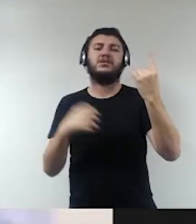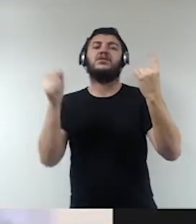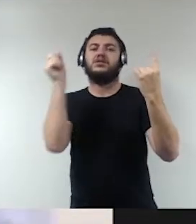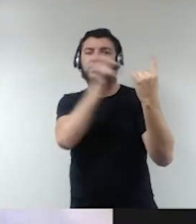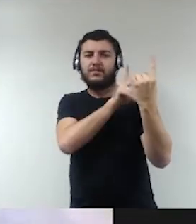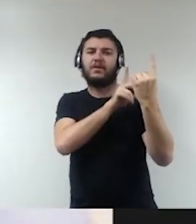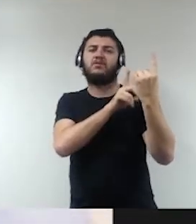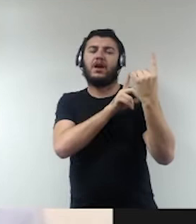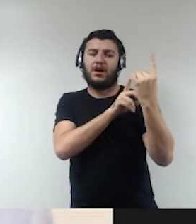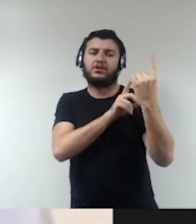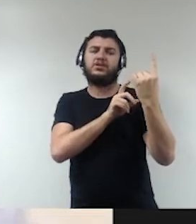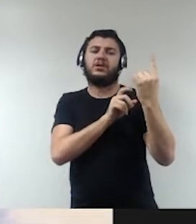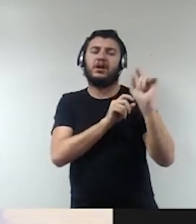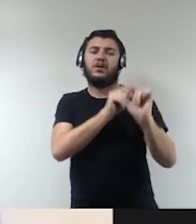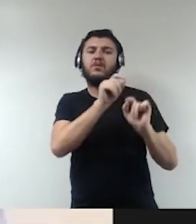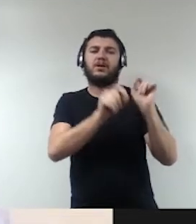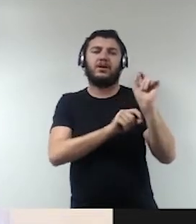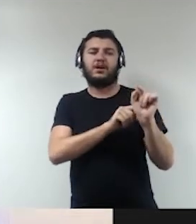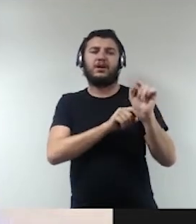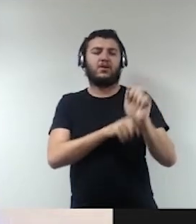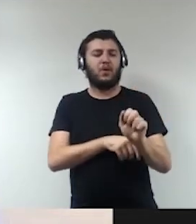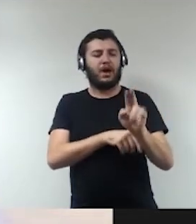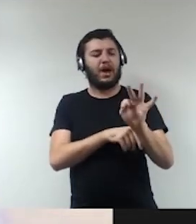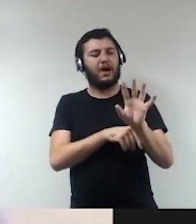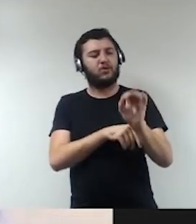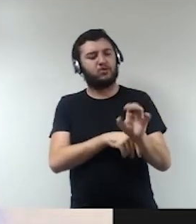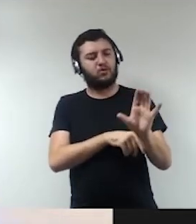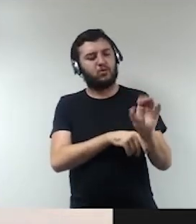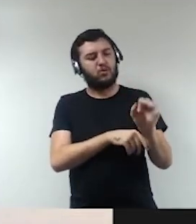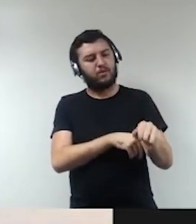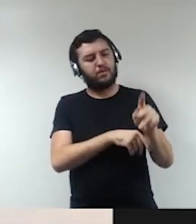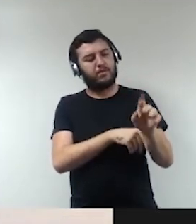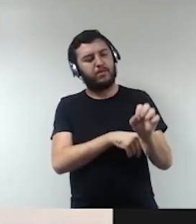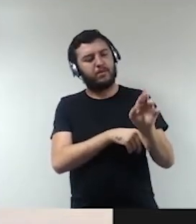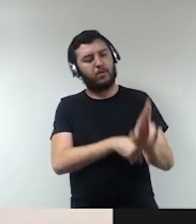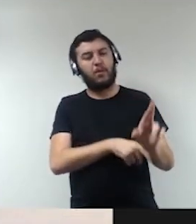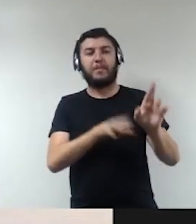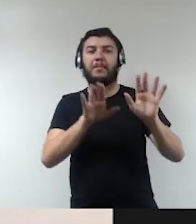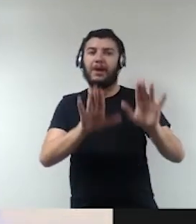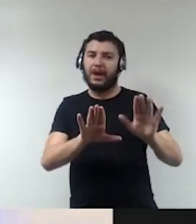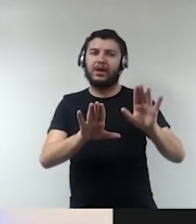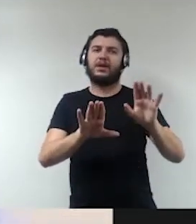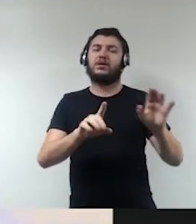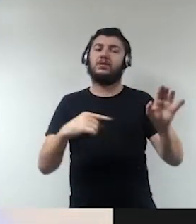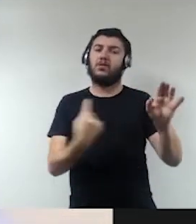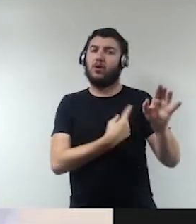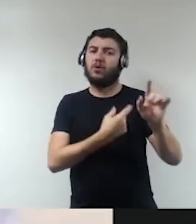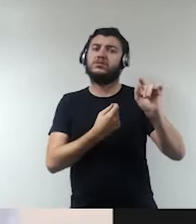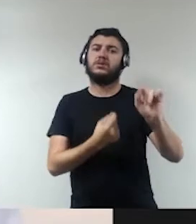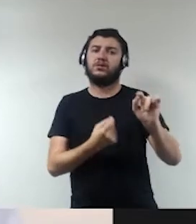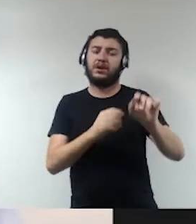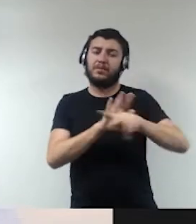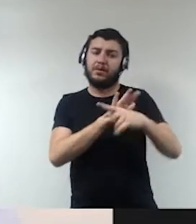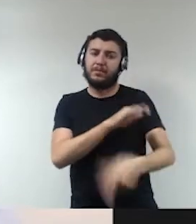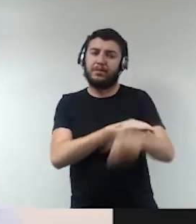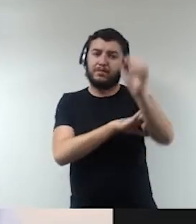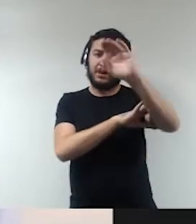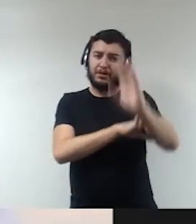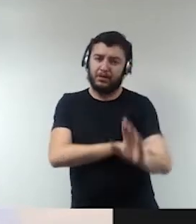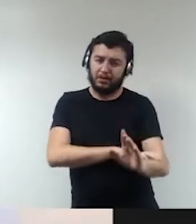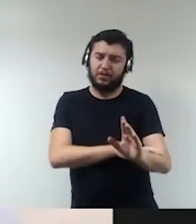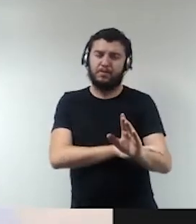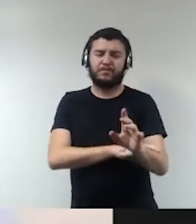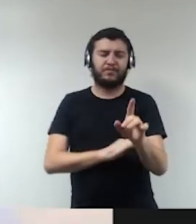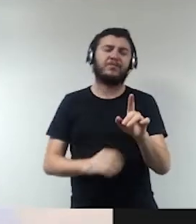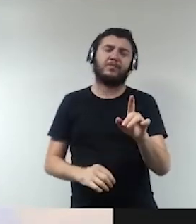dificuldades quanto à autocomposição. Né? Nós ainda somos, especialmente no Brasil,